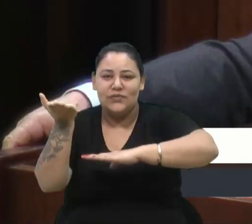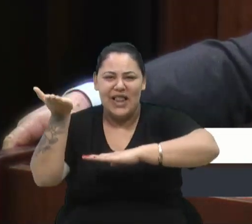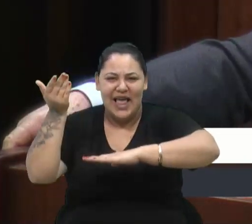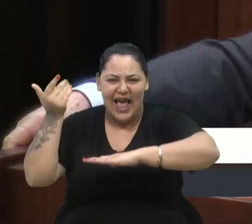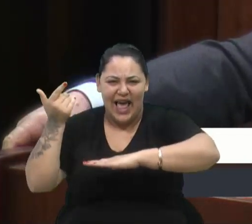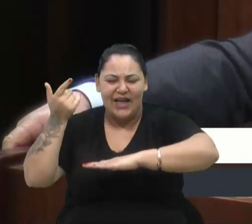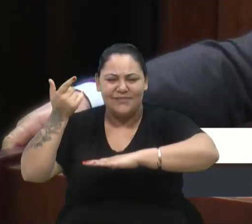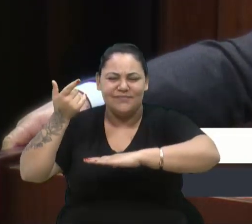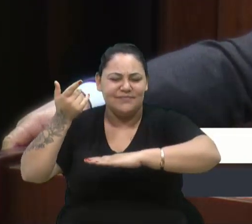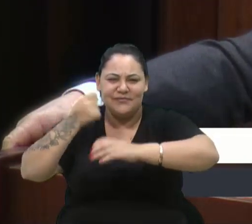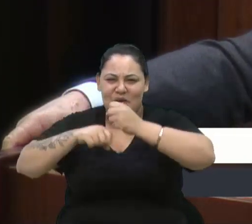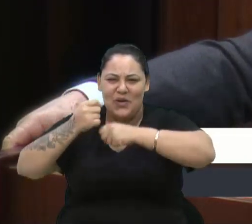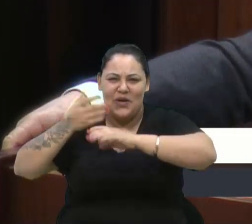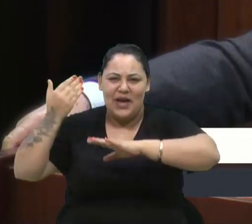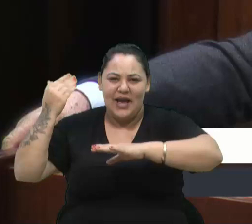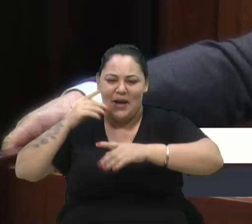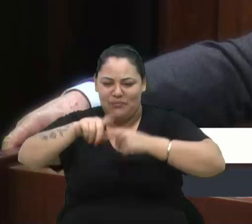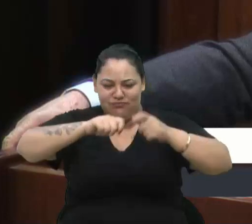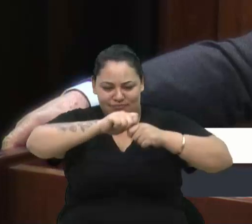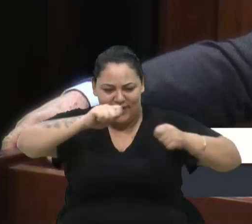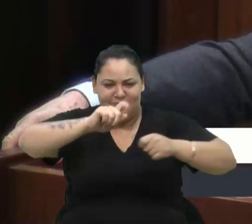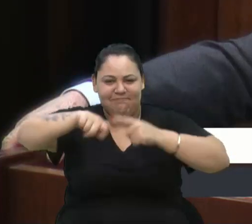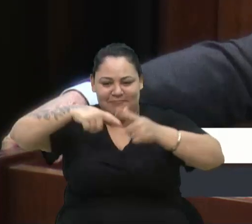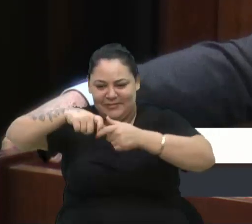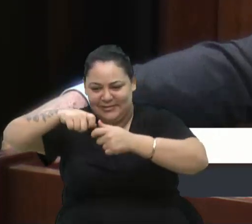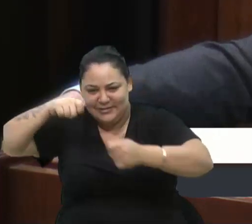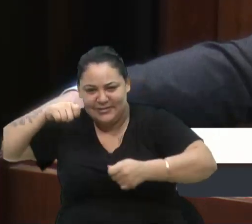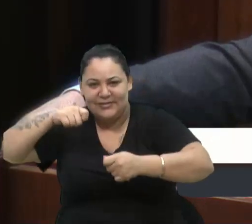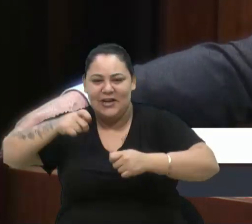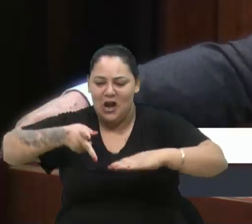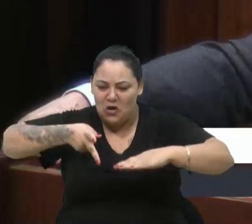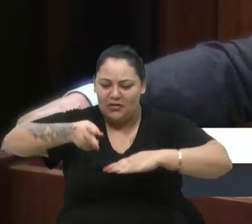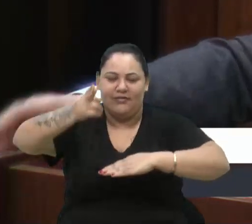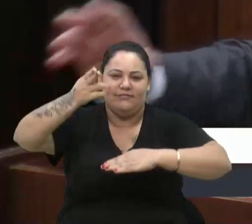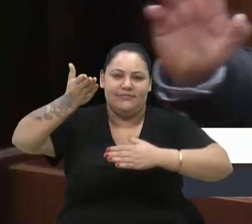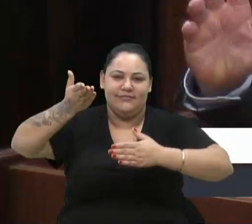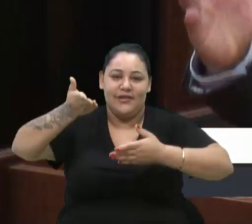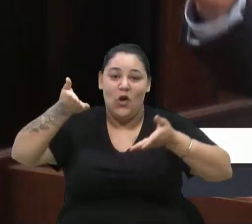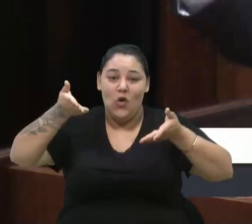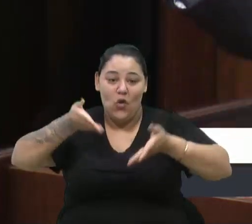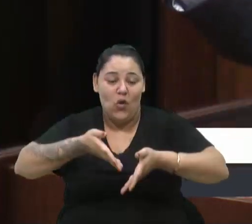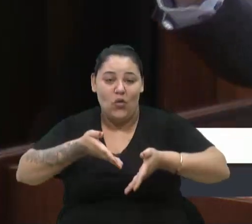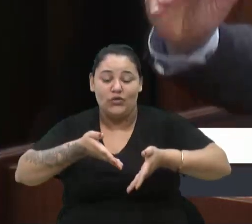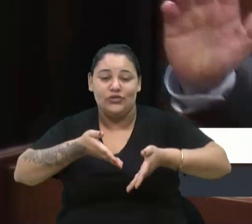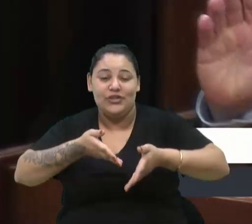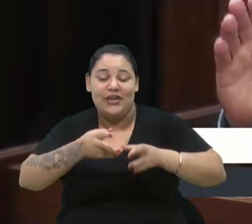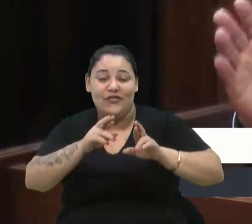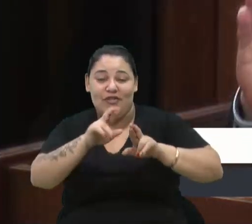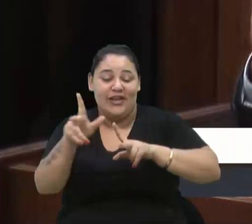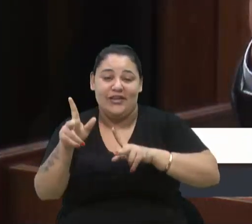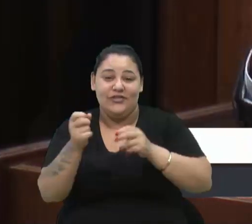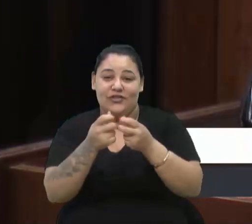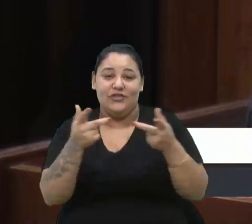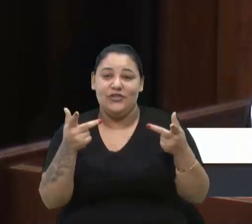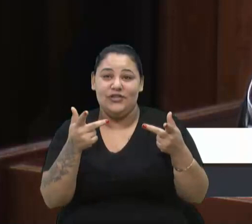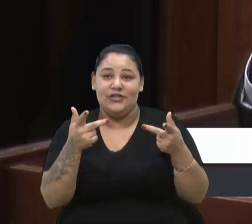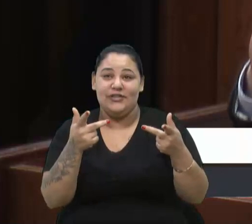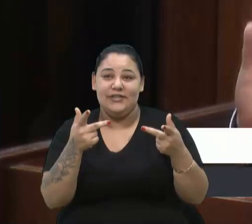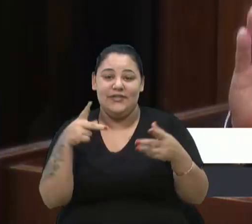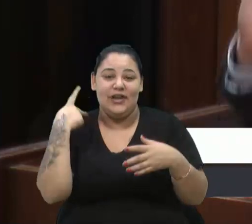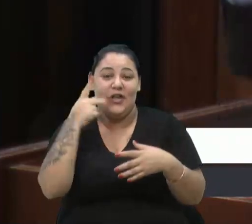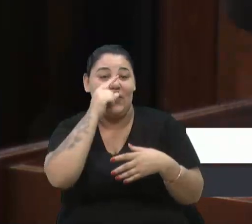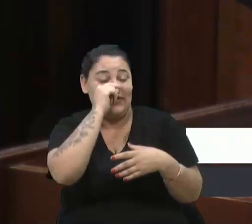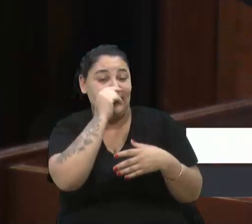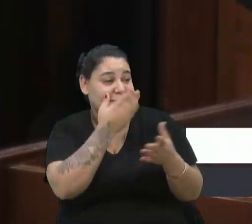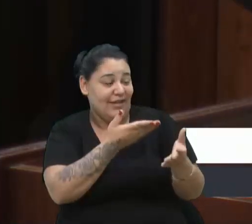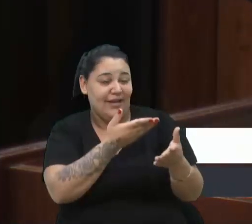gente amava quatro cinco vezes que eu não tinha o sexto caixa cortava a ponto hoje colega Vereador Sandro em bar das estufa